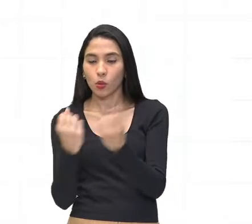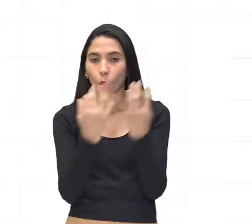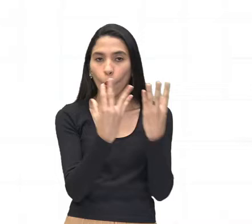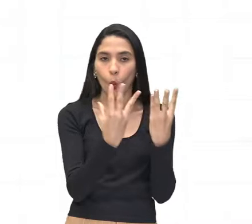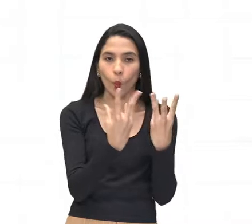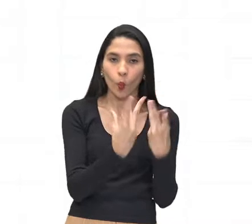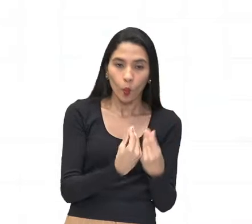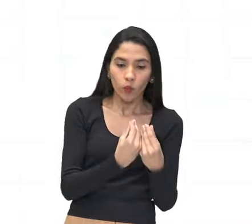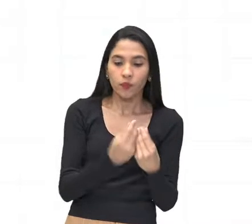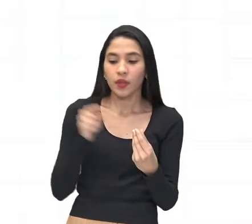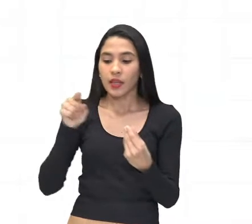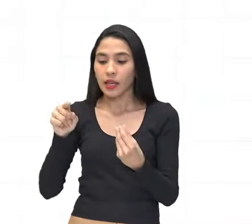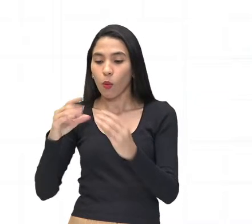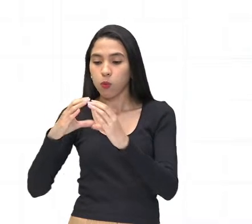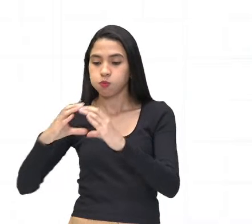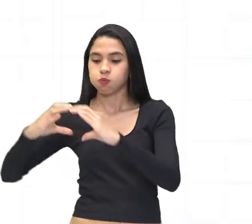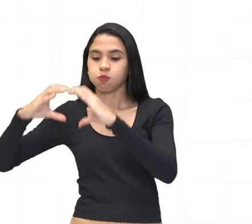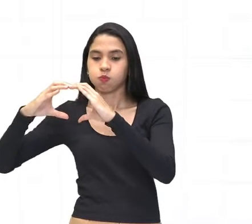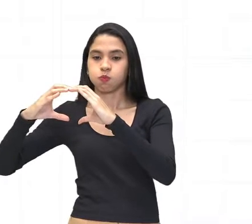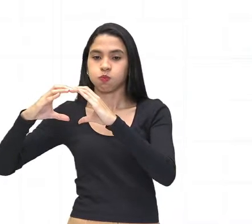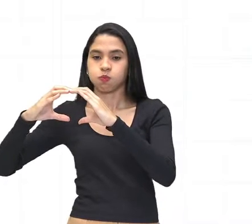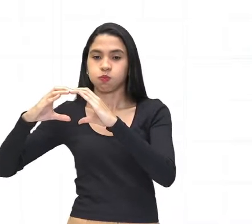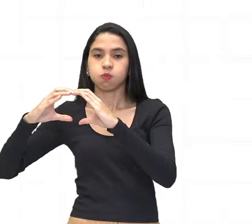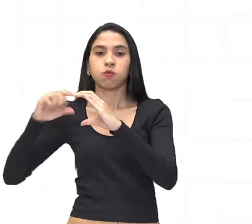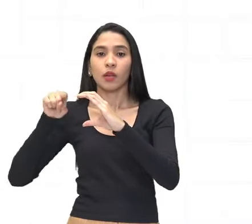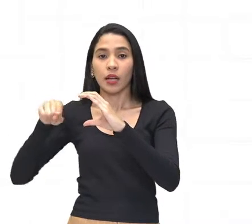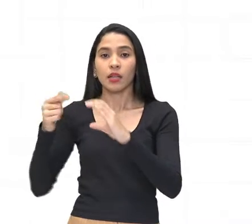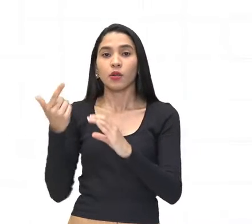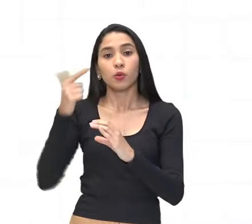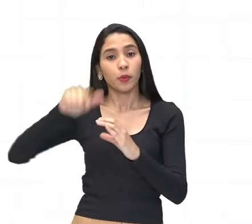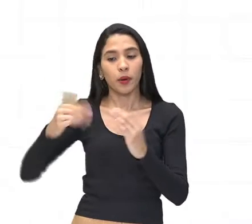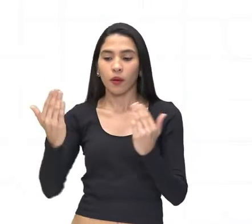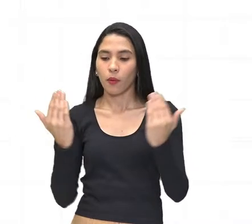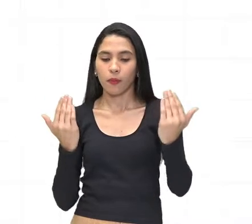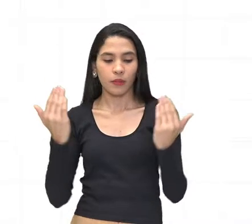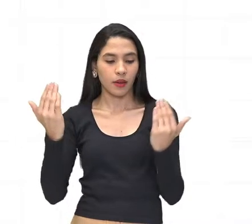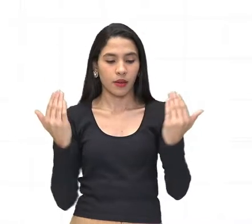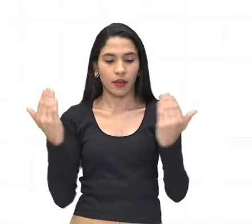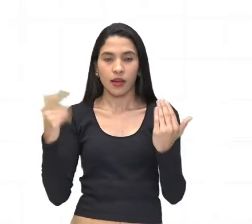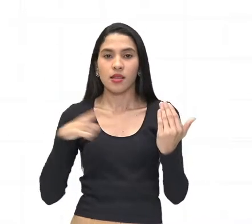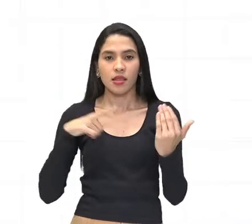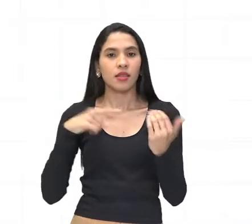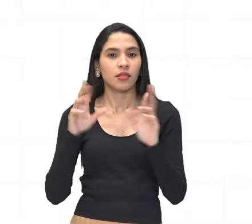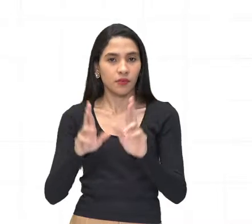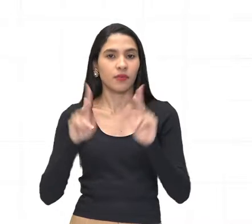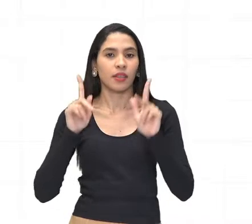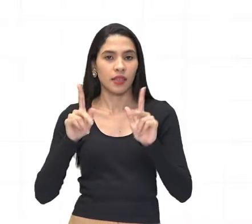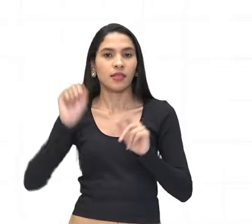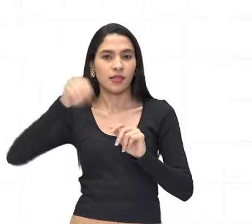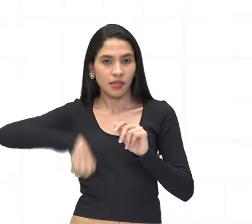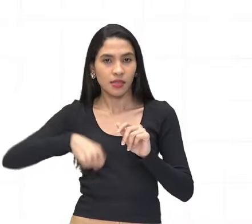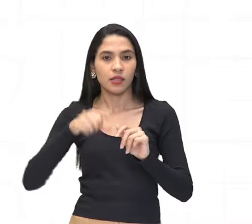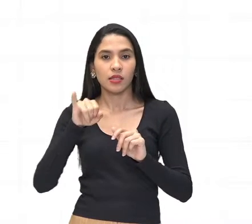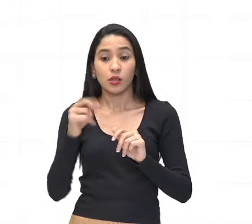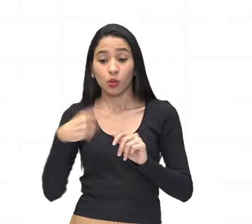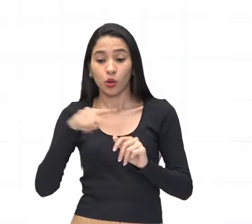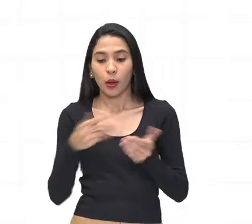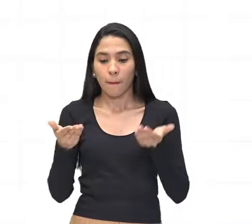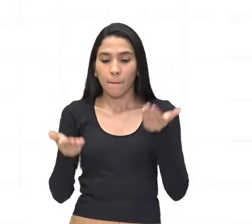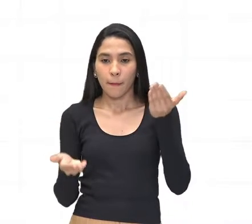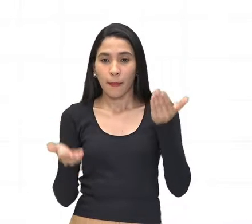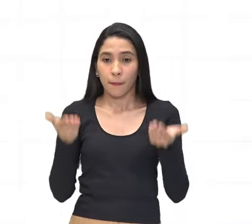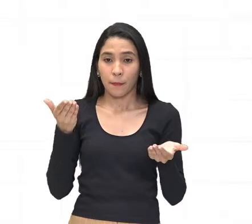balão cheio ou inflado, a gente vai notar uma pequena diferença se a gente colocar numa